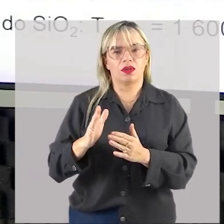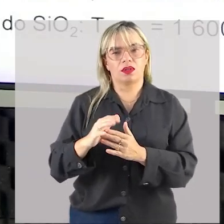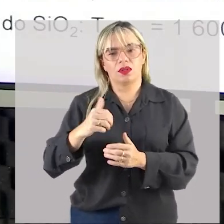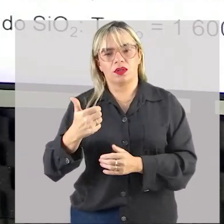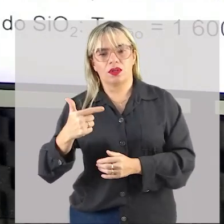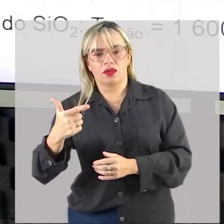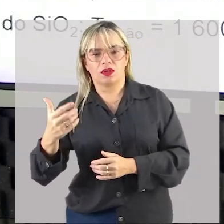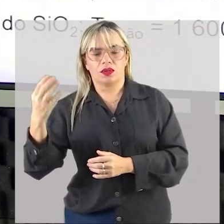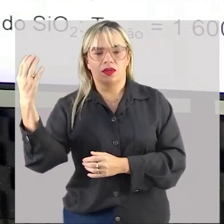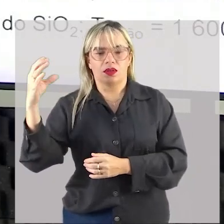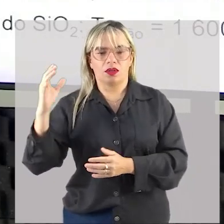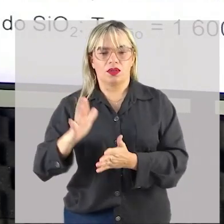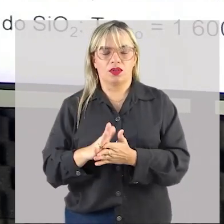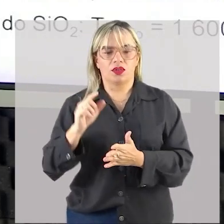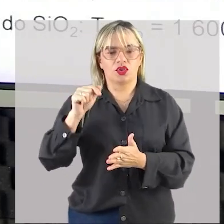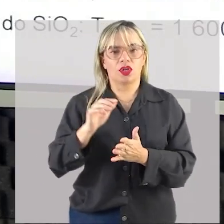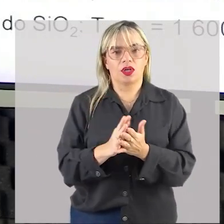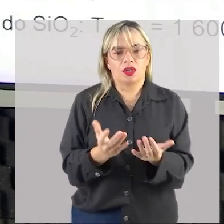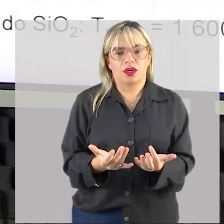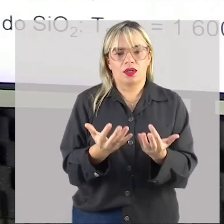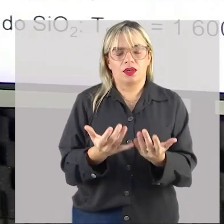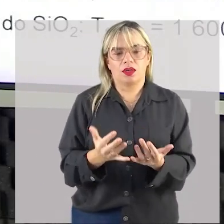A ebulição